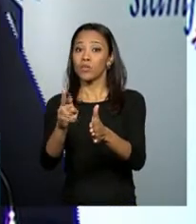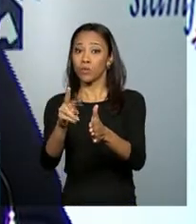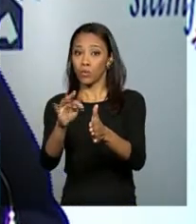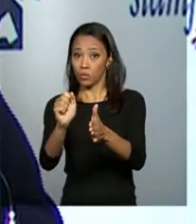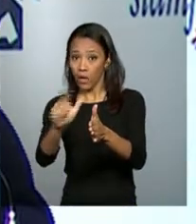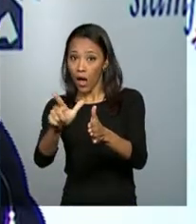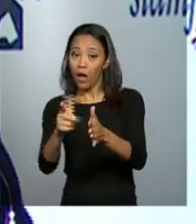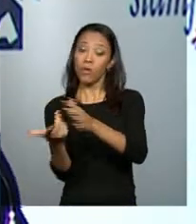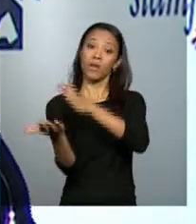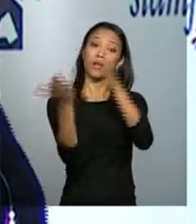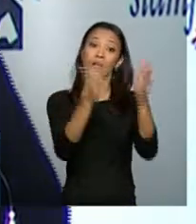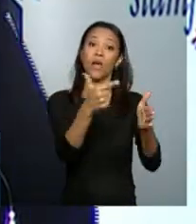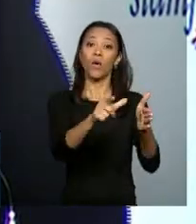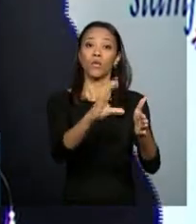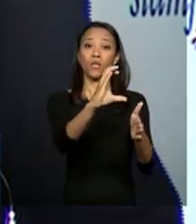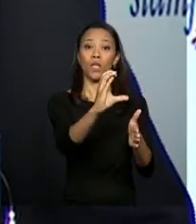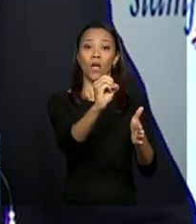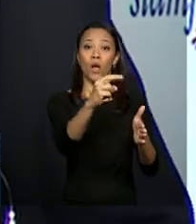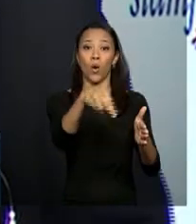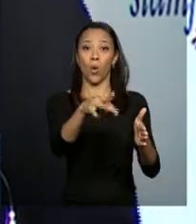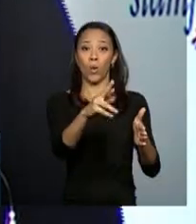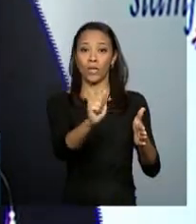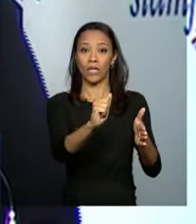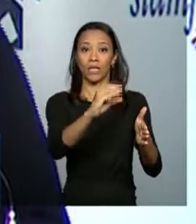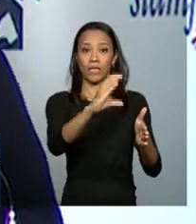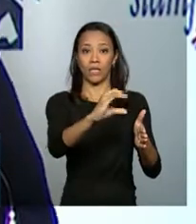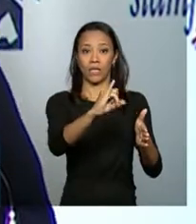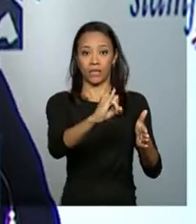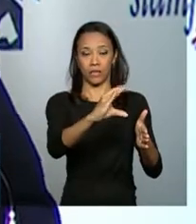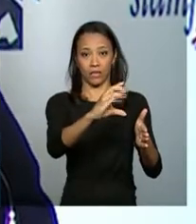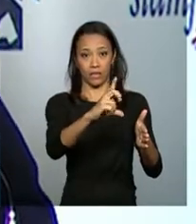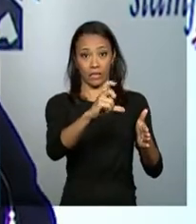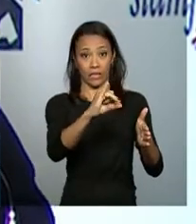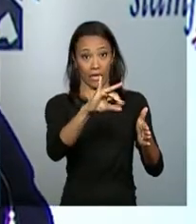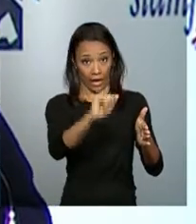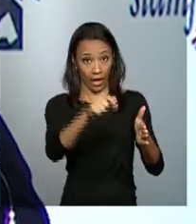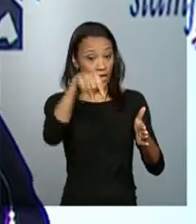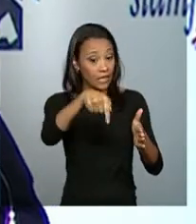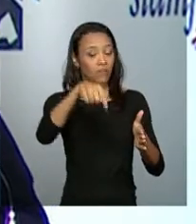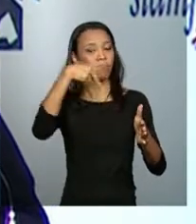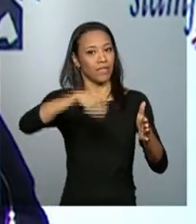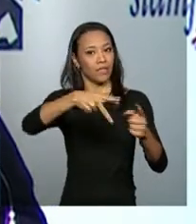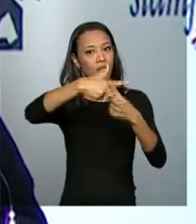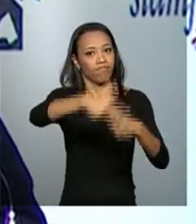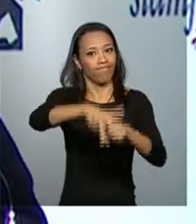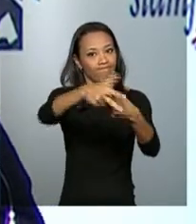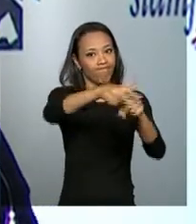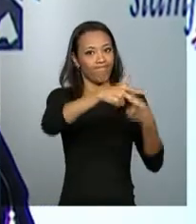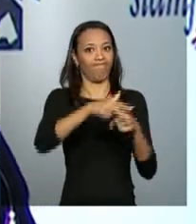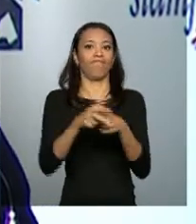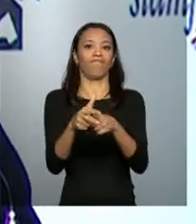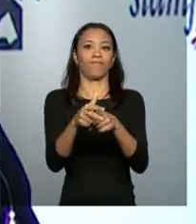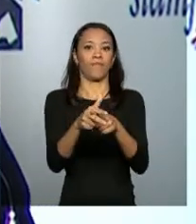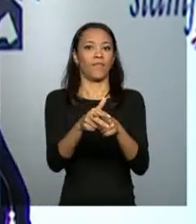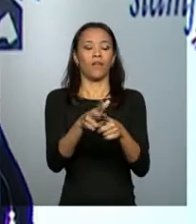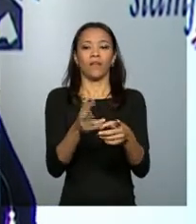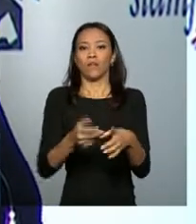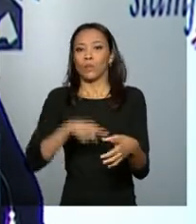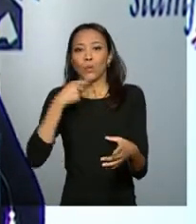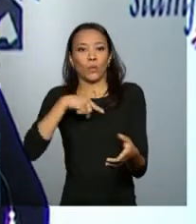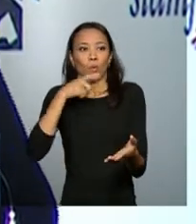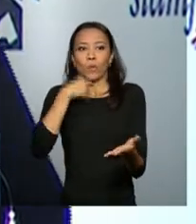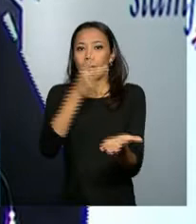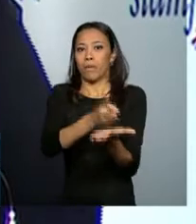parte contracíclica significa que nós vamos ter de dar um ajuste. Nós não conseguimos manter